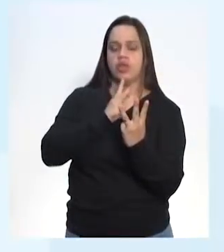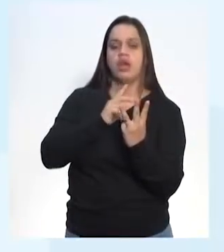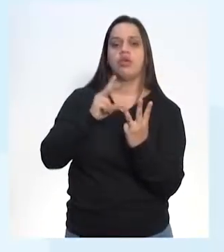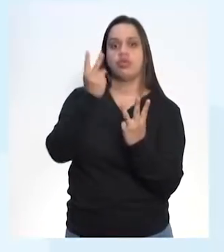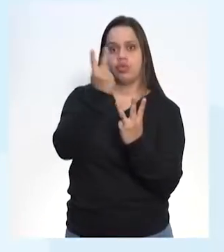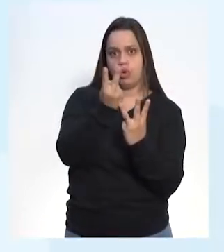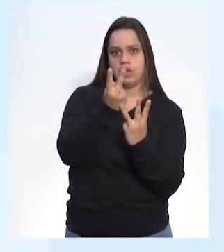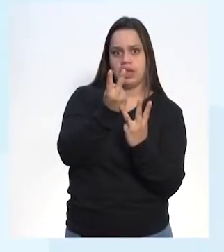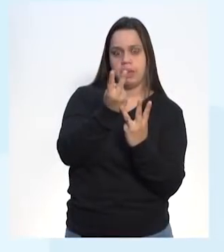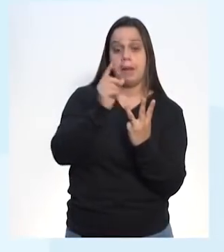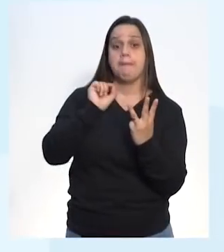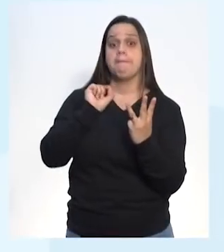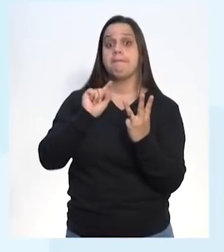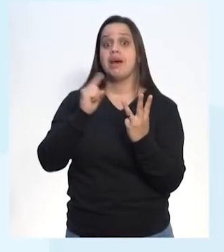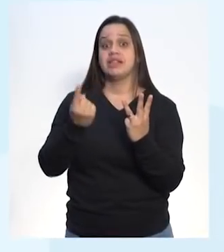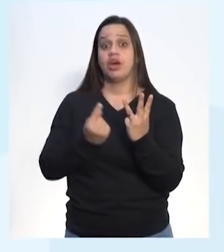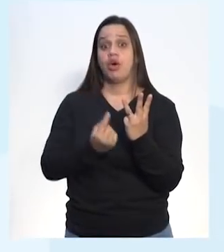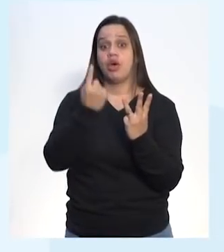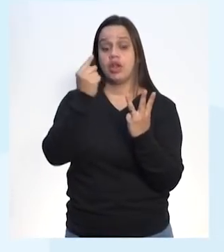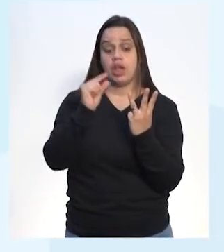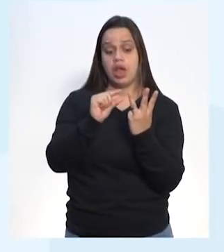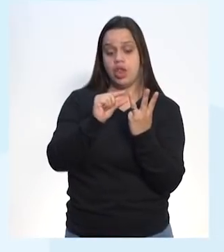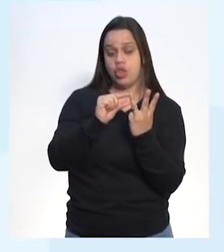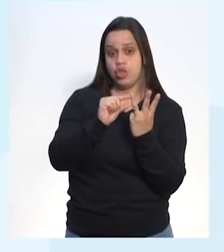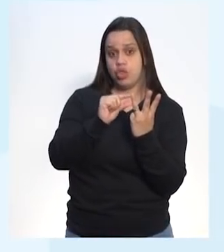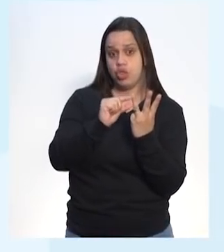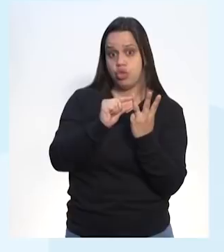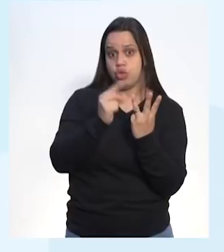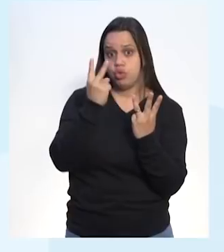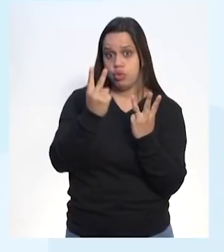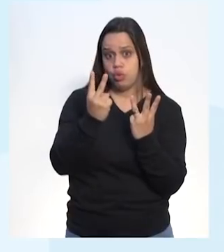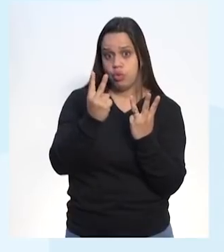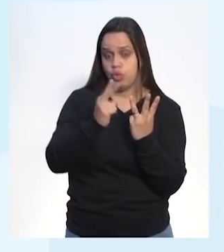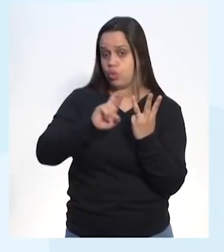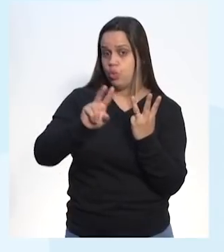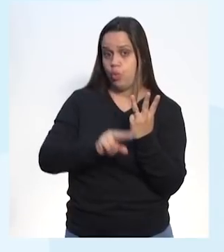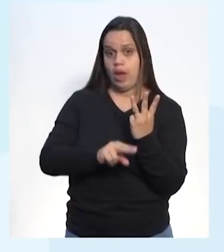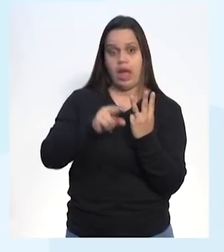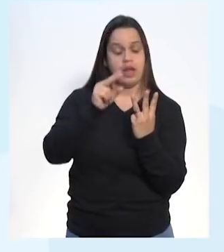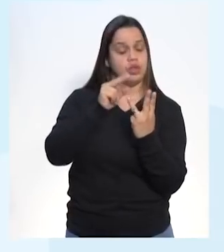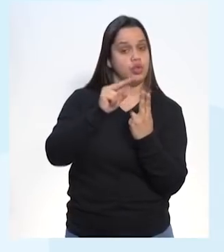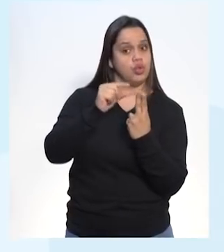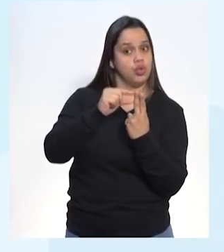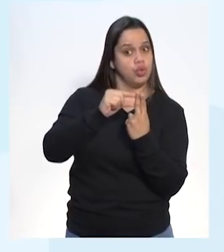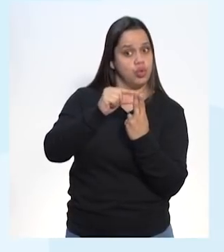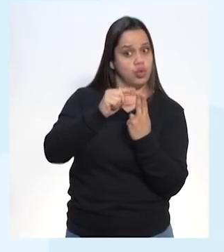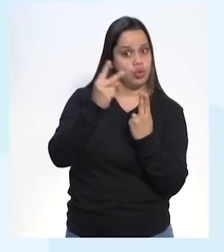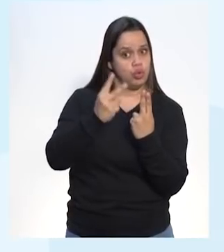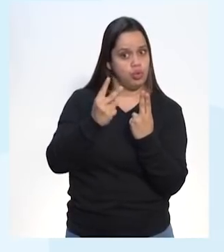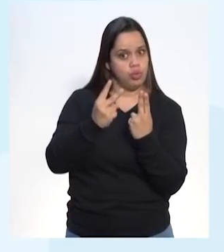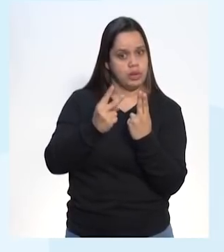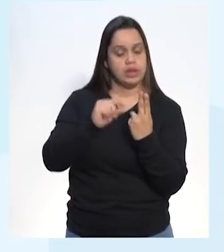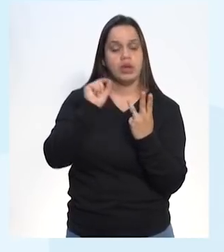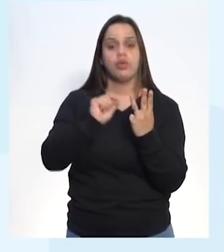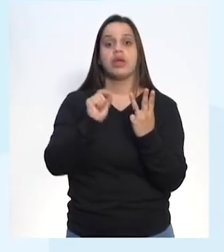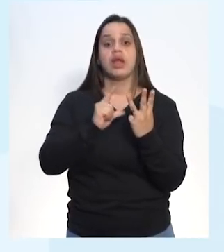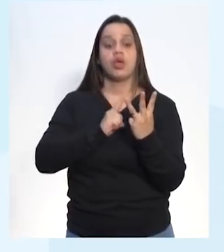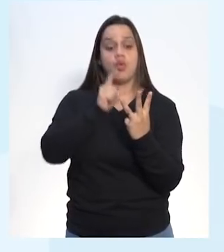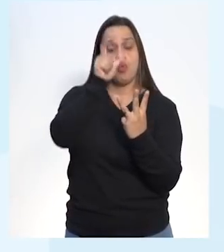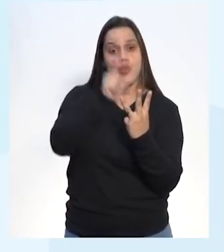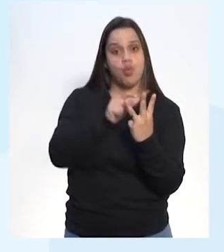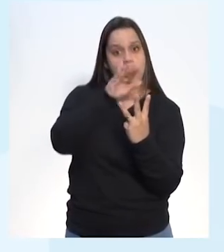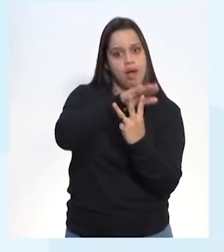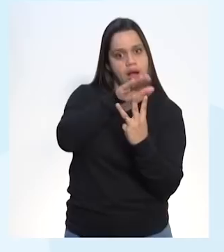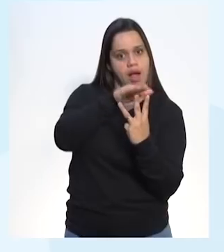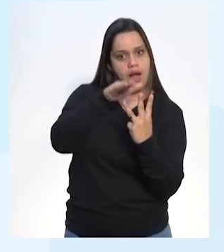só que agora são apenas 2 unidades e não 2 dezenas. Então, a